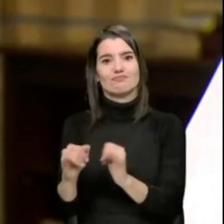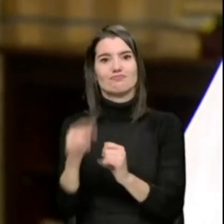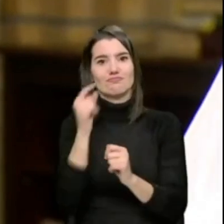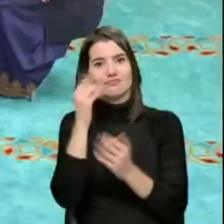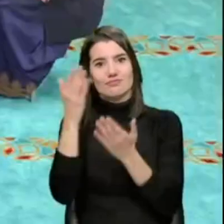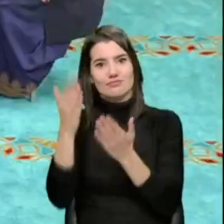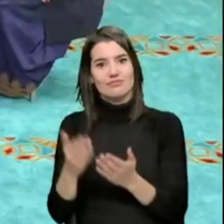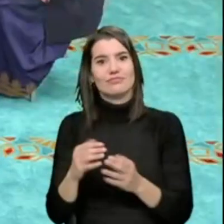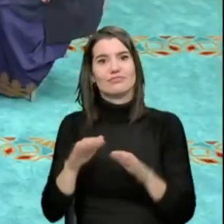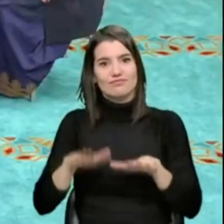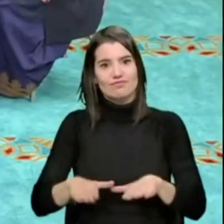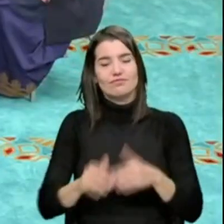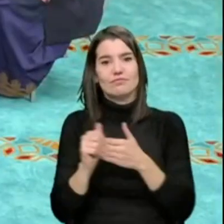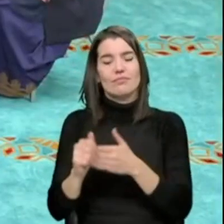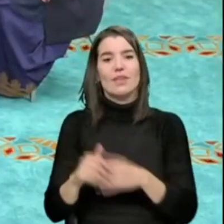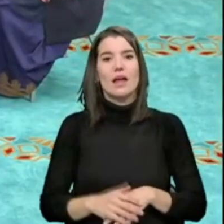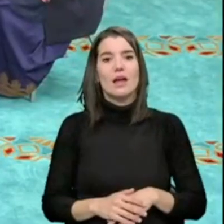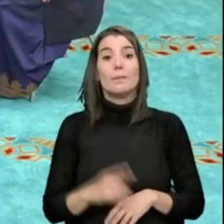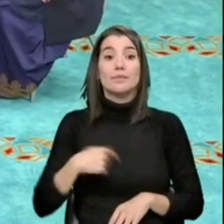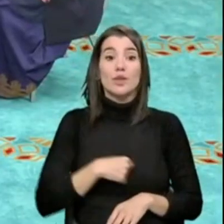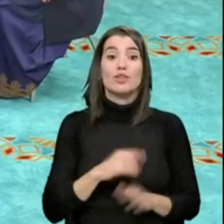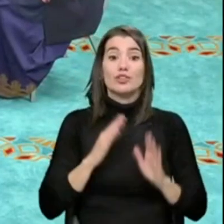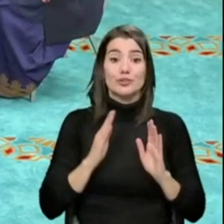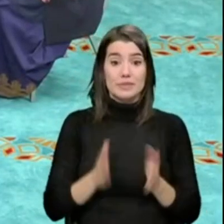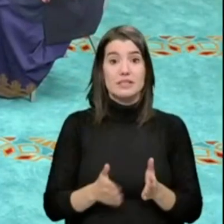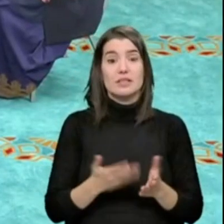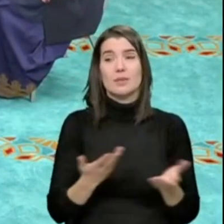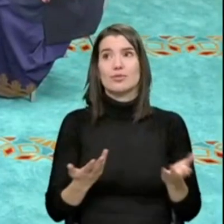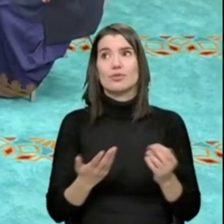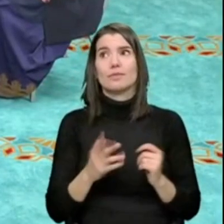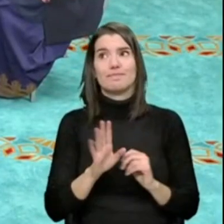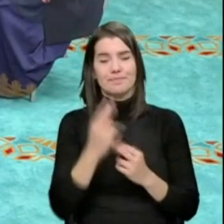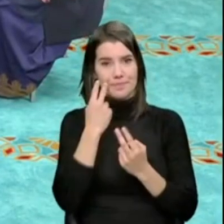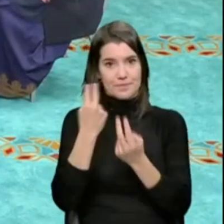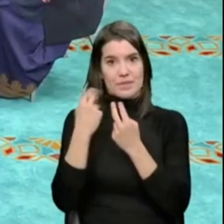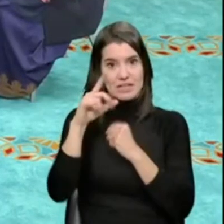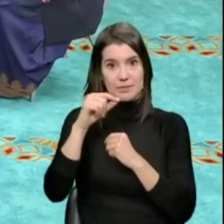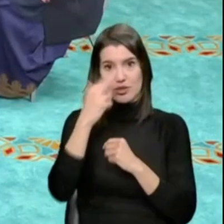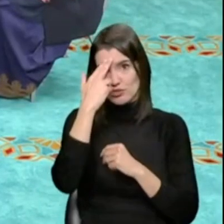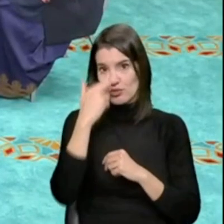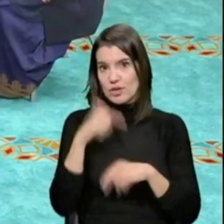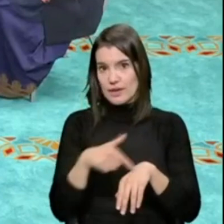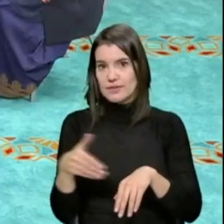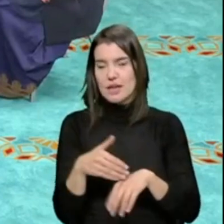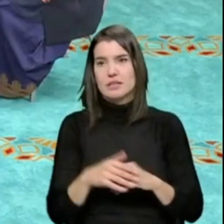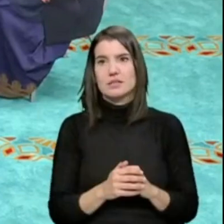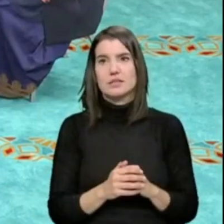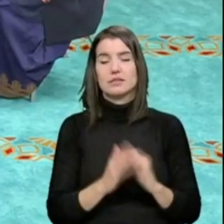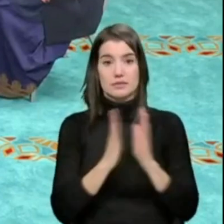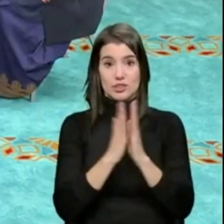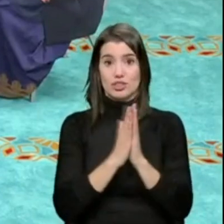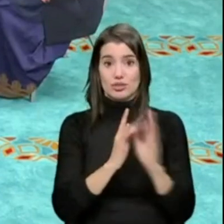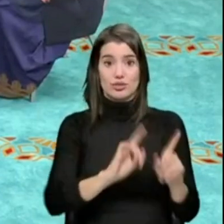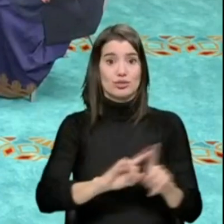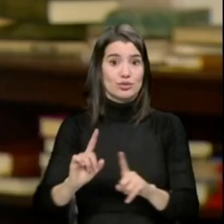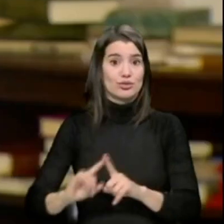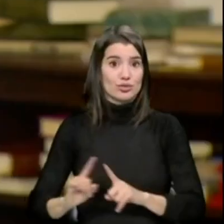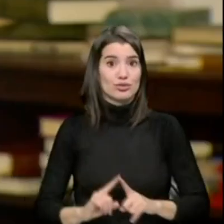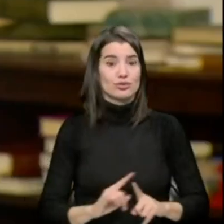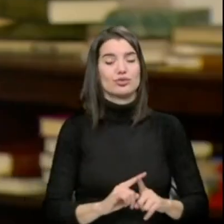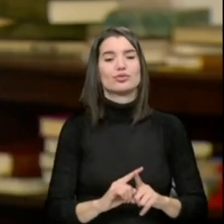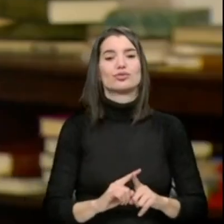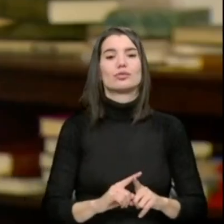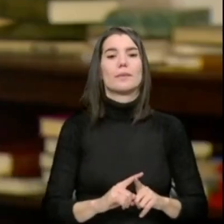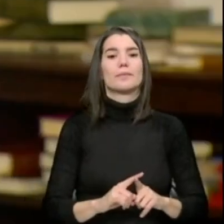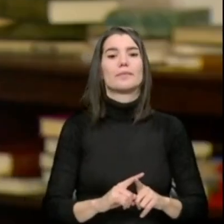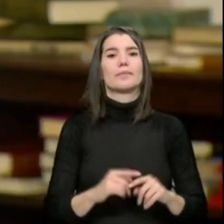Bom, eu acho que nós temos que falar nisso num ponto de vista histórico. As religiões, quando